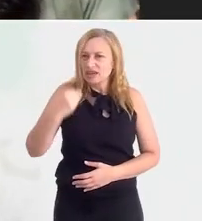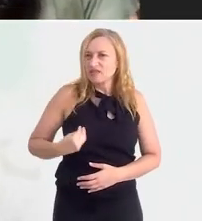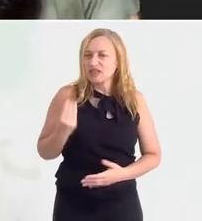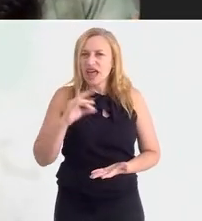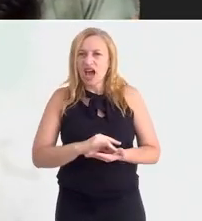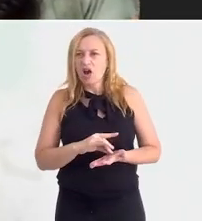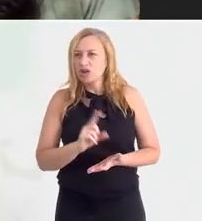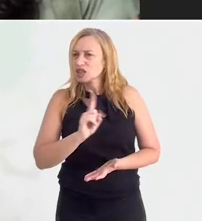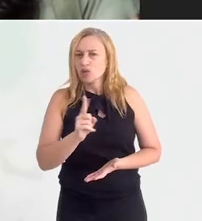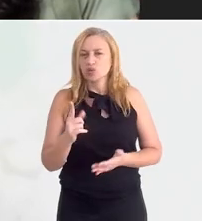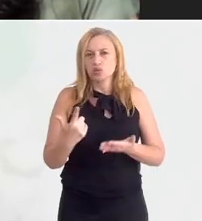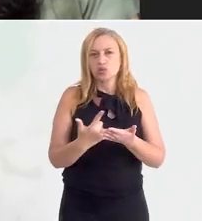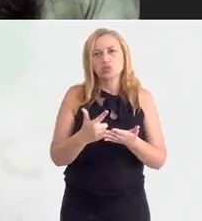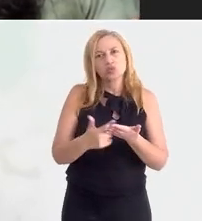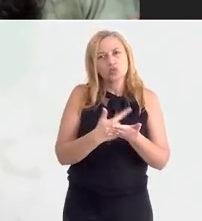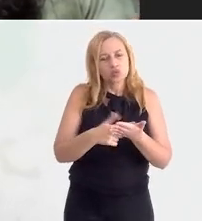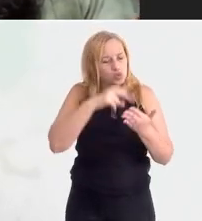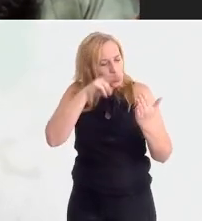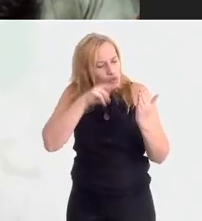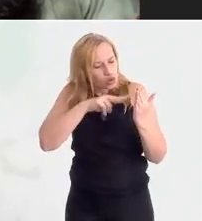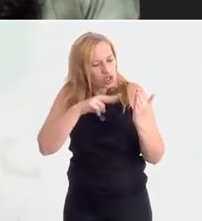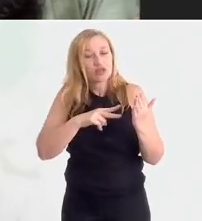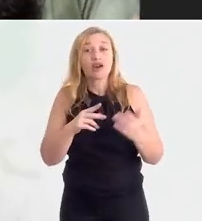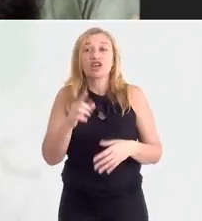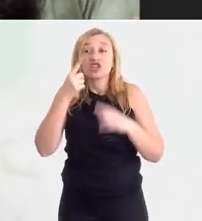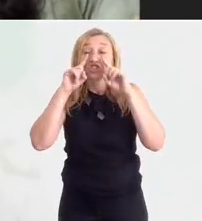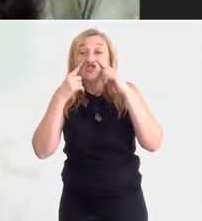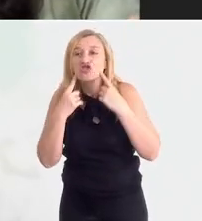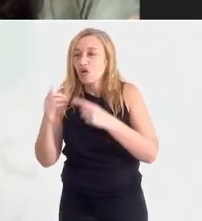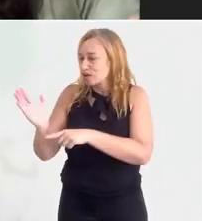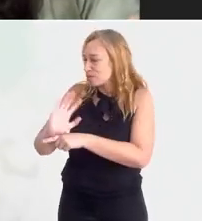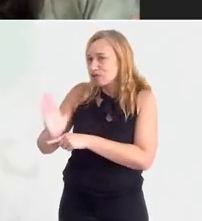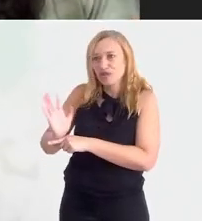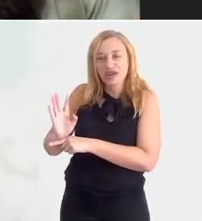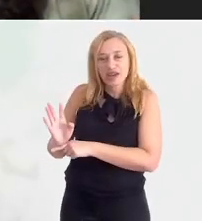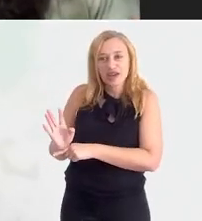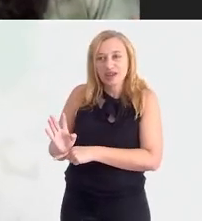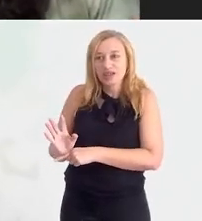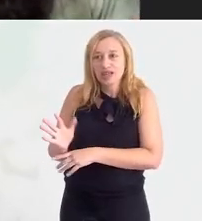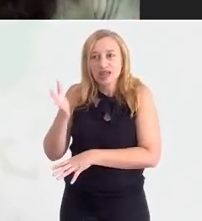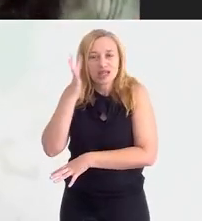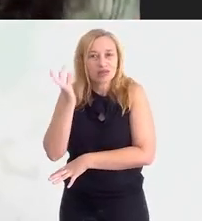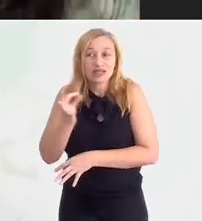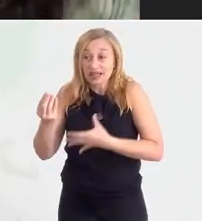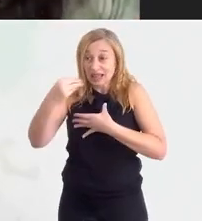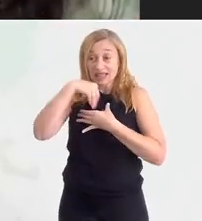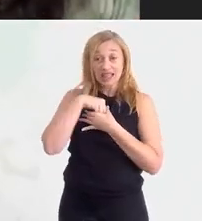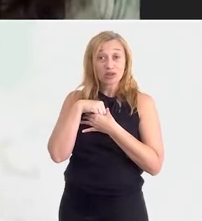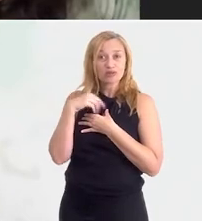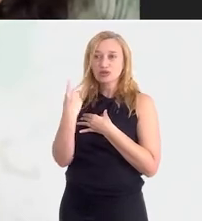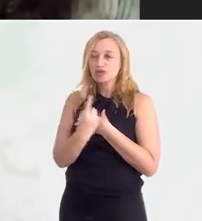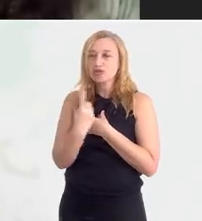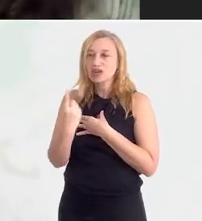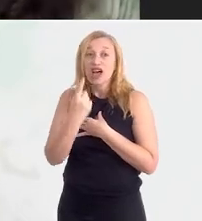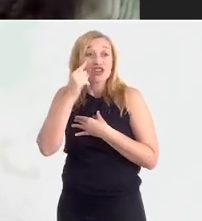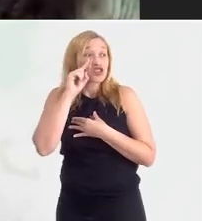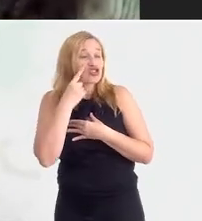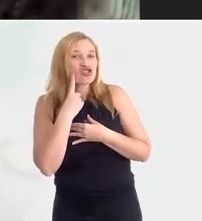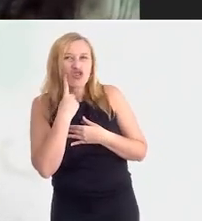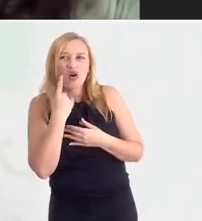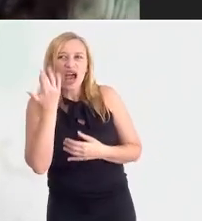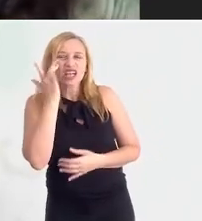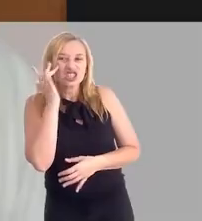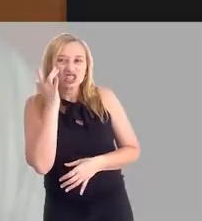também Claro. lendo ficção, enfim, assistindo a um filme. A gente chora por dores que a gente não sabe que estavam dentro da gente. A gente chora